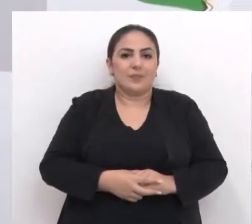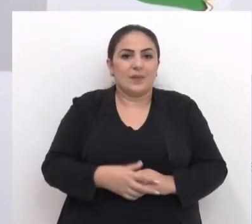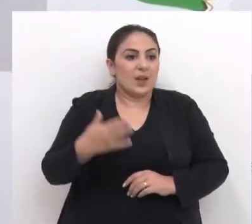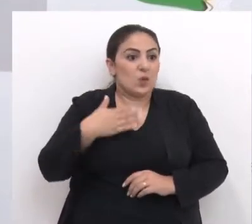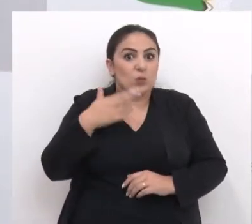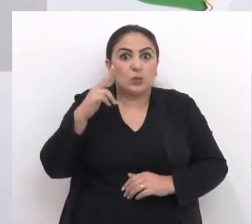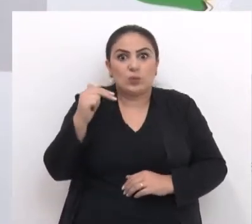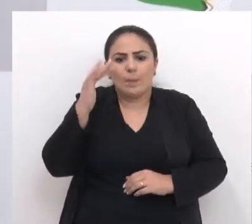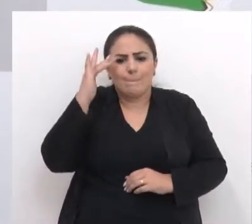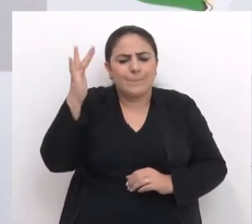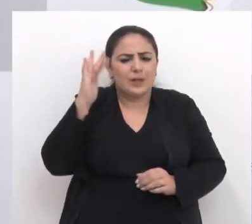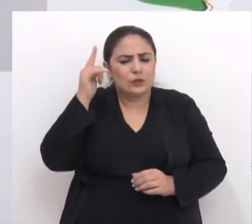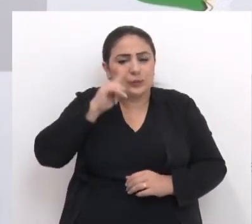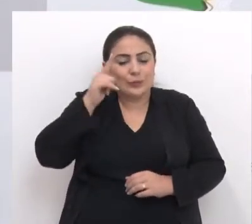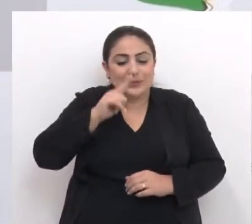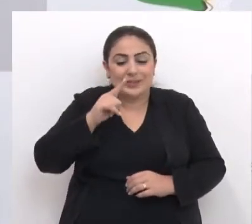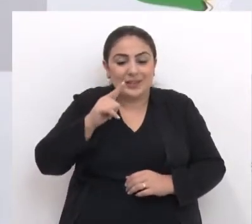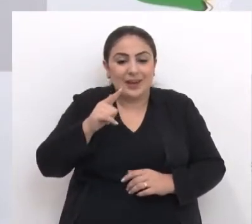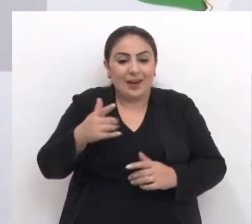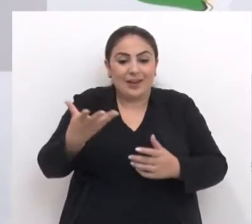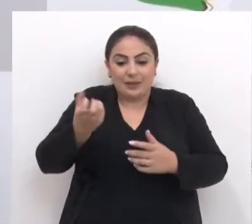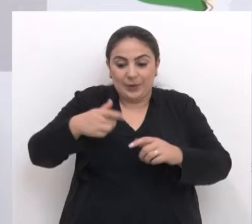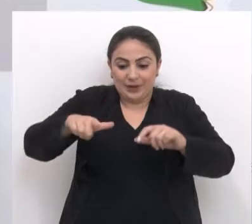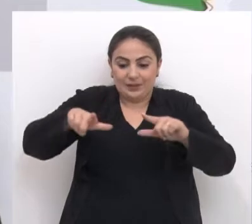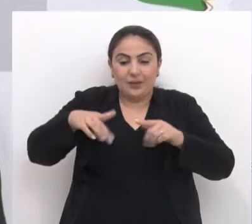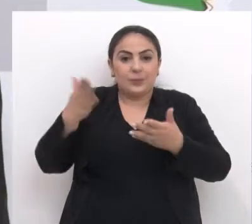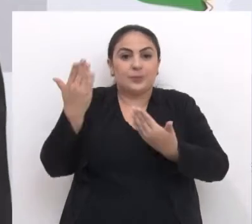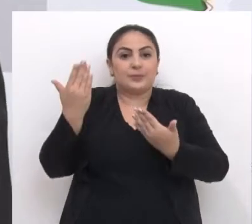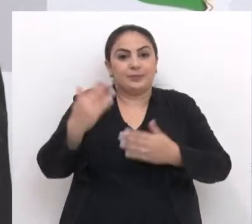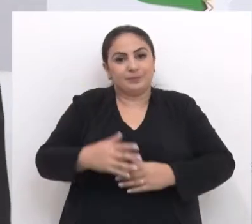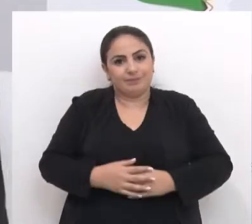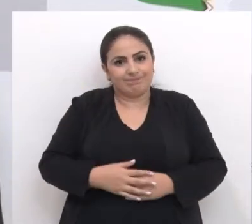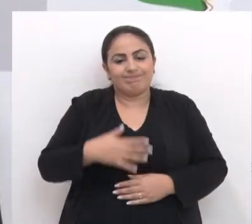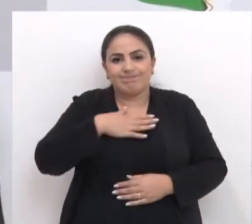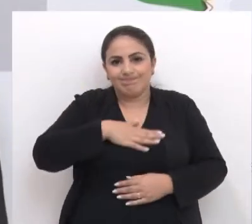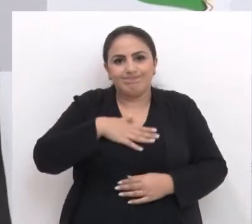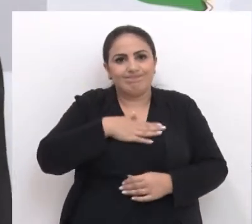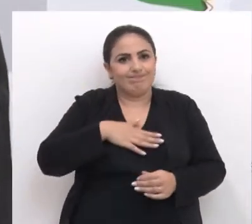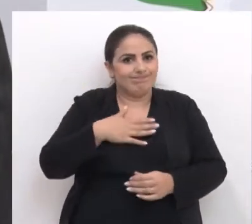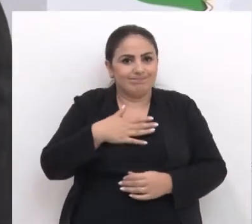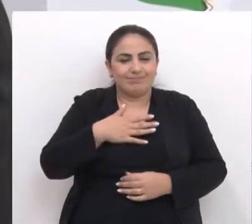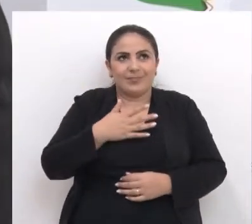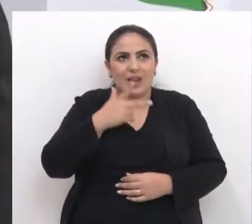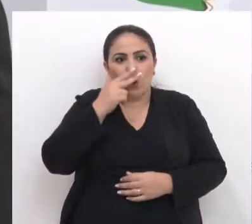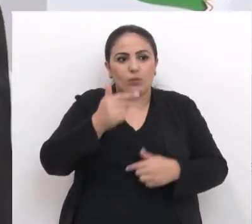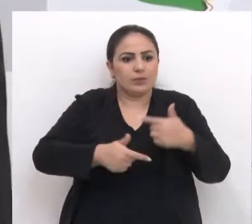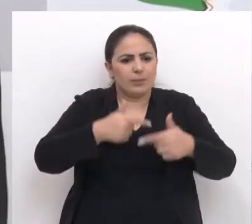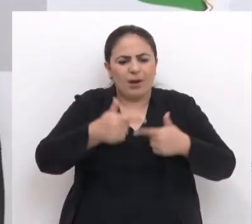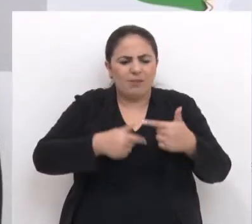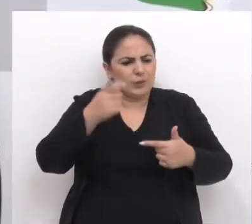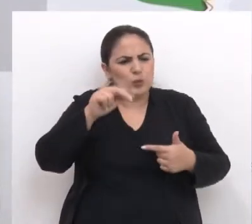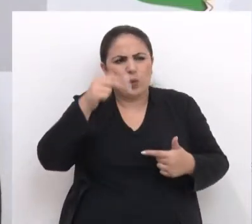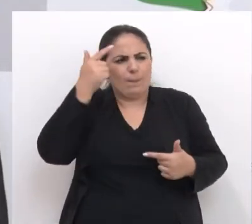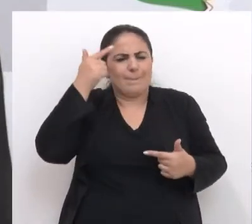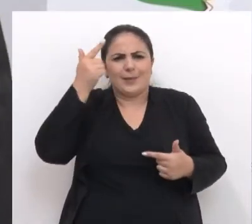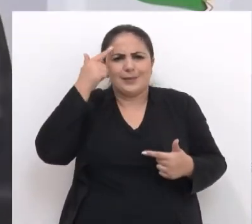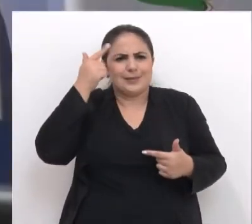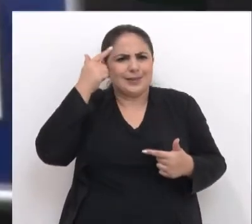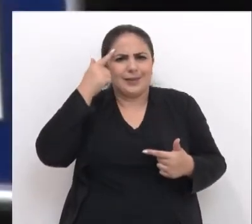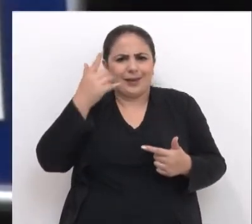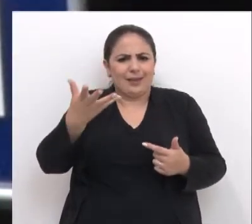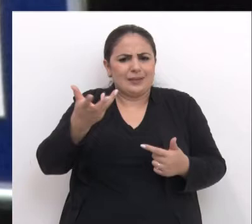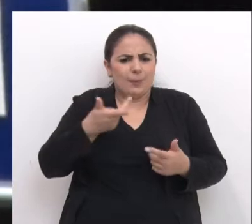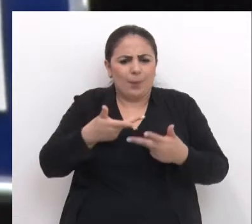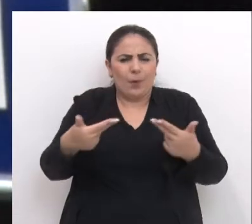esperava de receber essa honraria, porque a gente não trabalhava, mas não pensava,